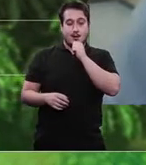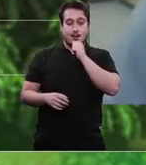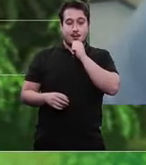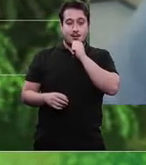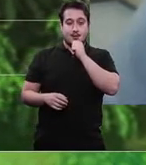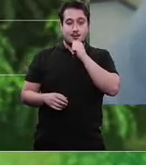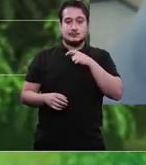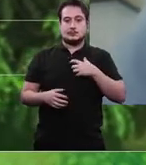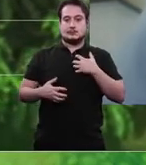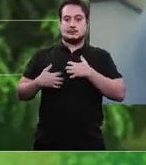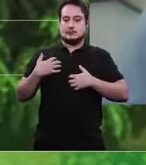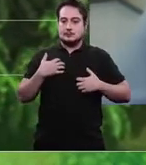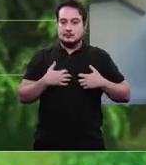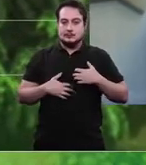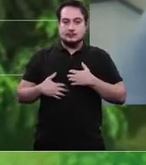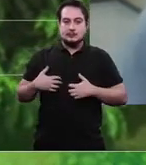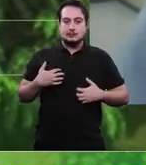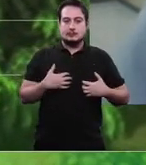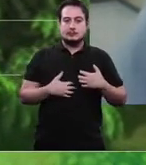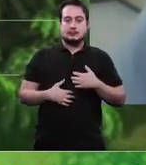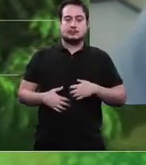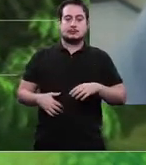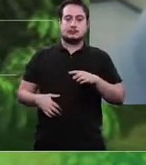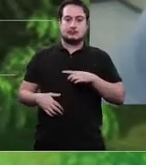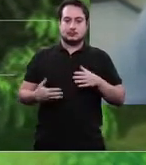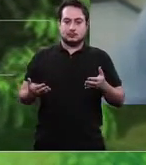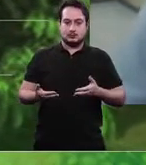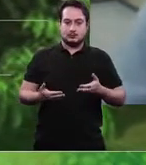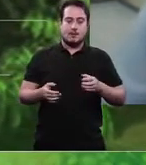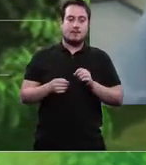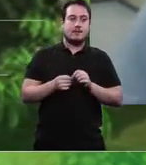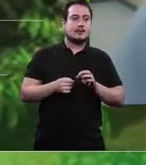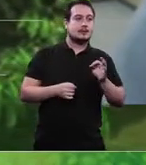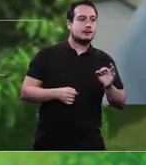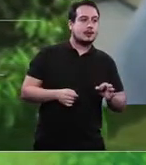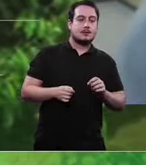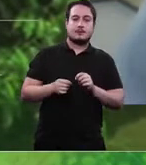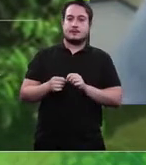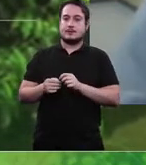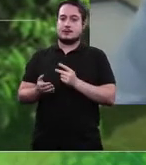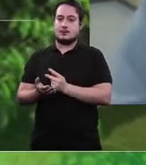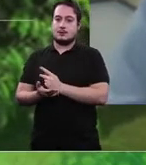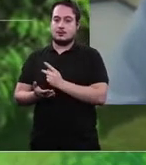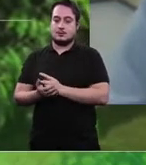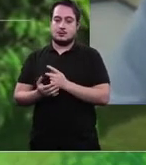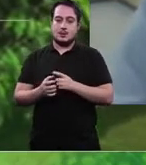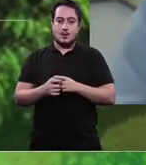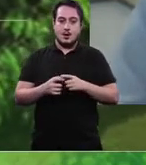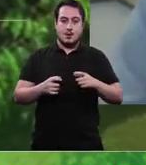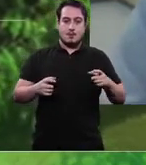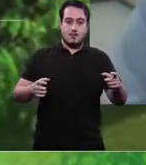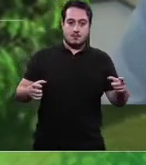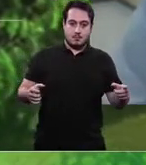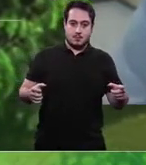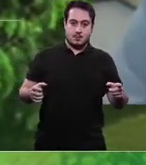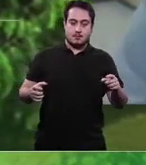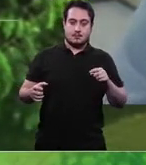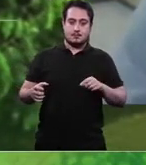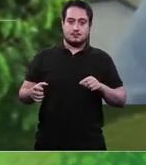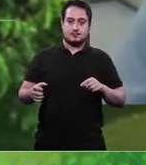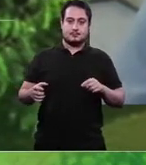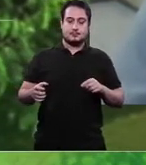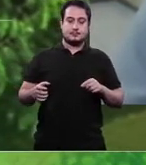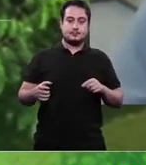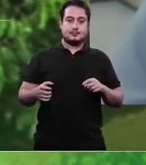essa angústia que se tem hoje de se fazer as coisas certas, de se aumentar a produtividade, como se ouviu aqui o Nelson